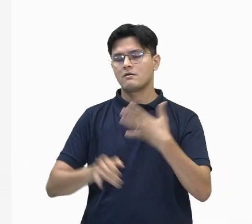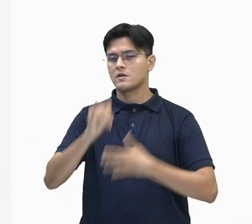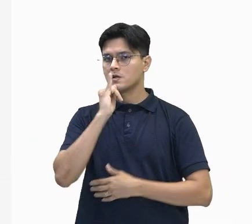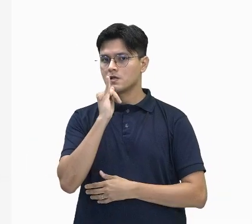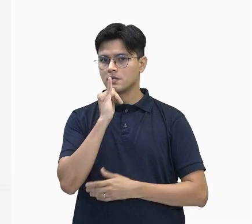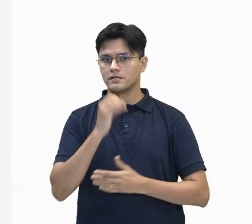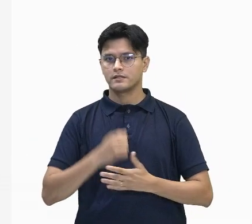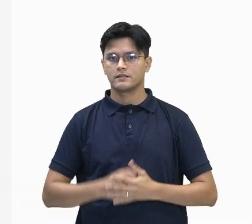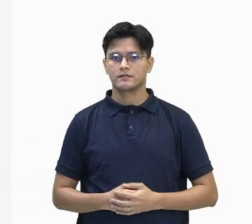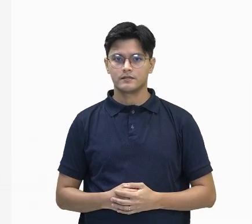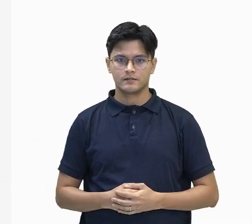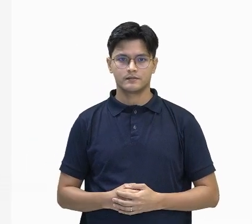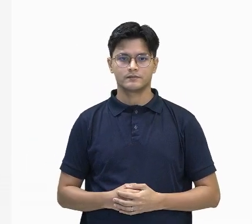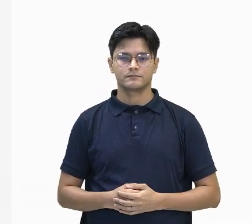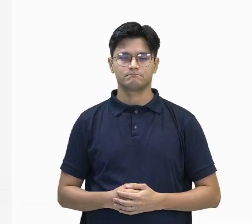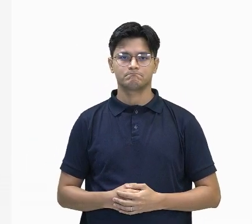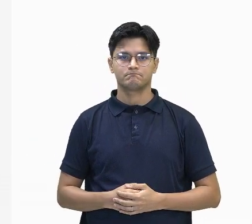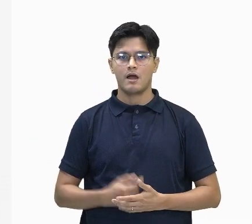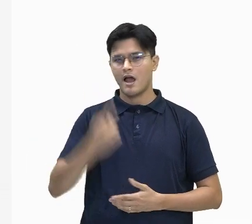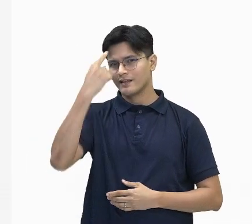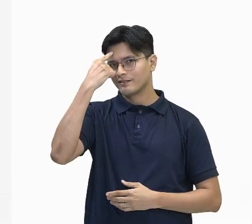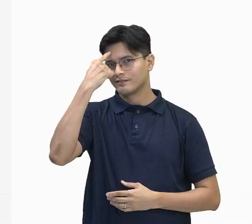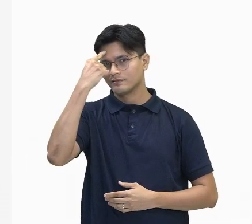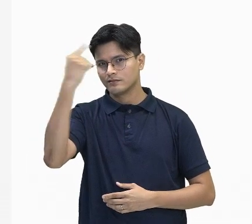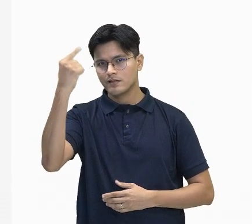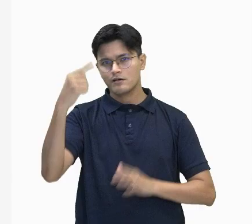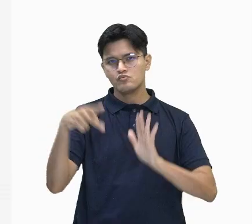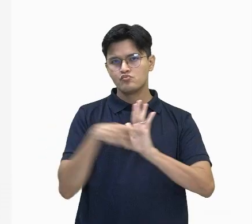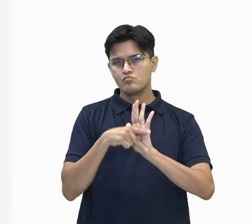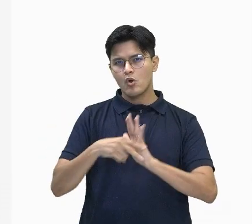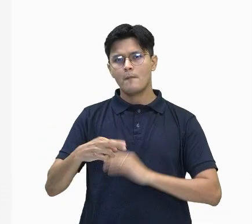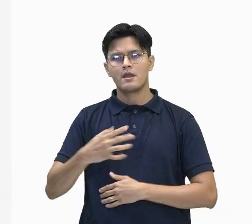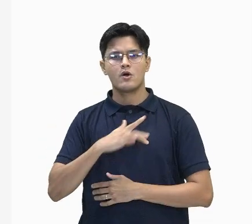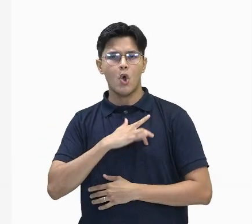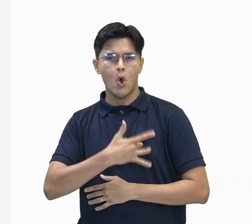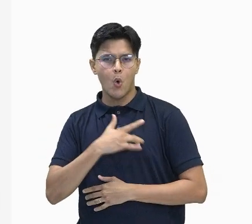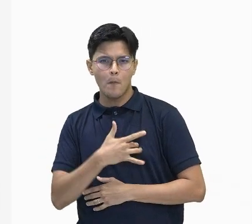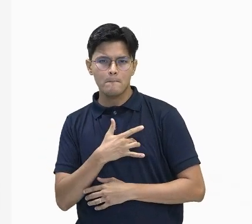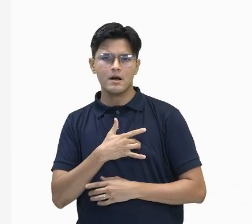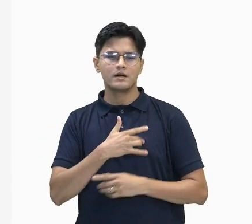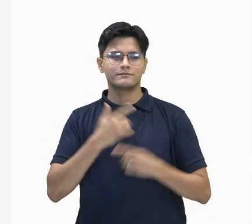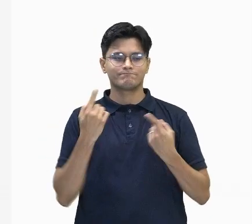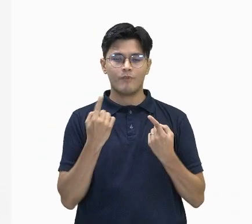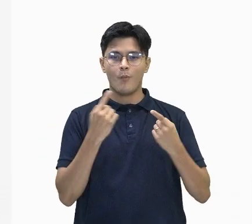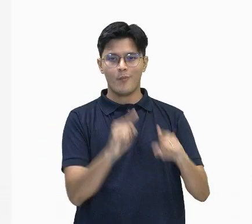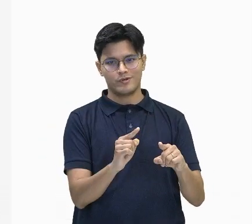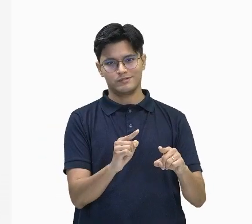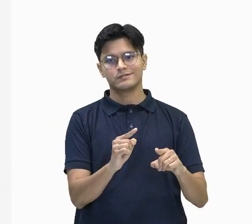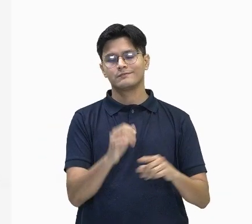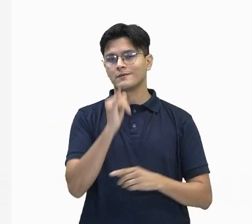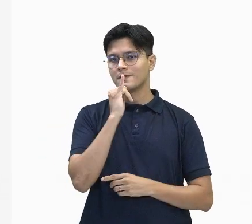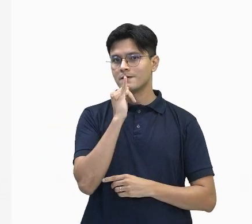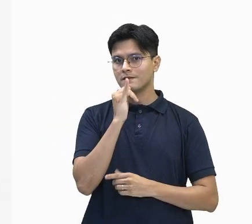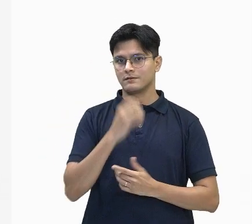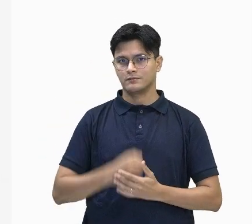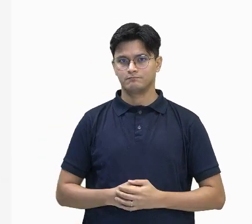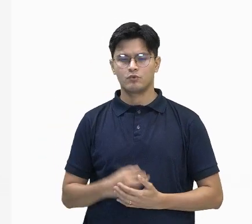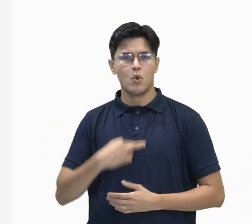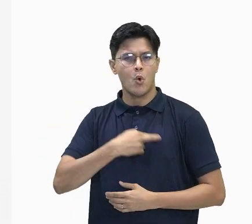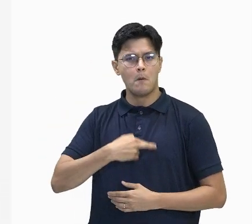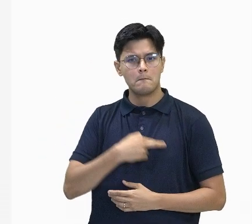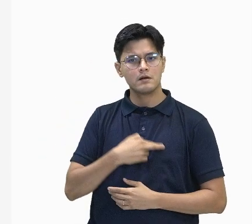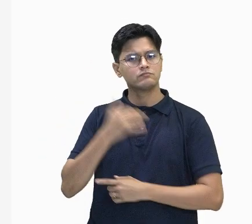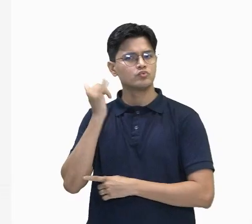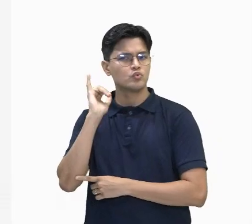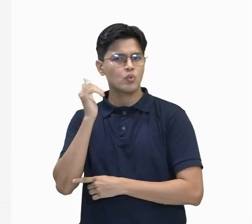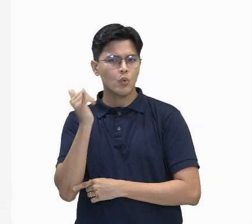oposição aos ideais românticos. Então, tanto nos romances quanto nos contos, nós vamos